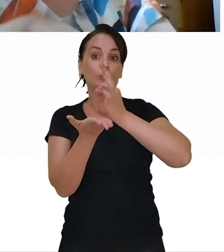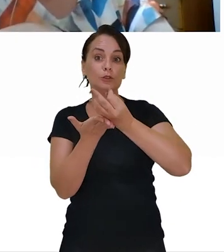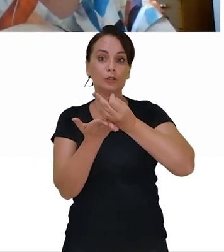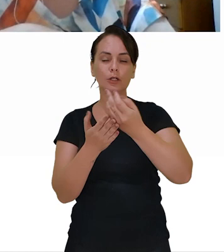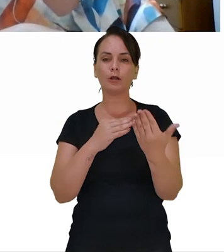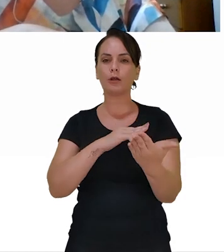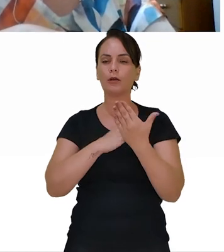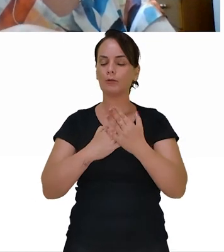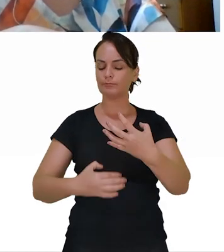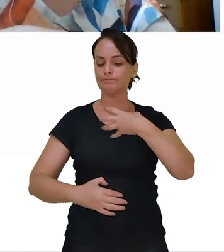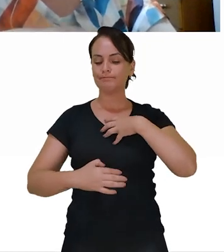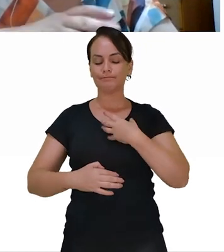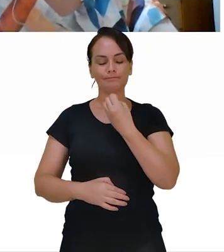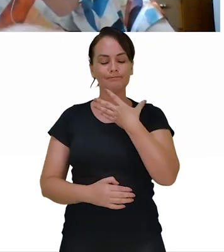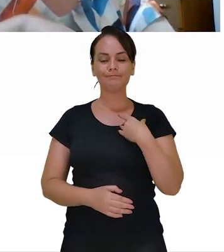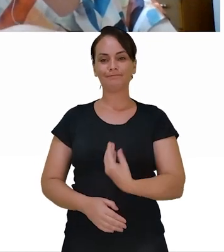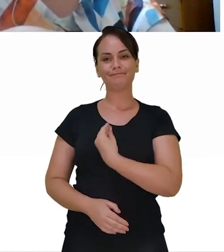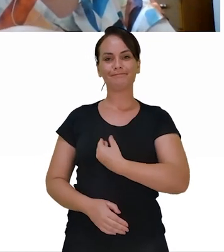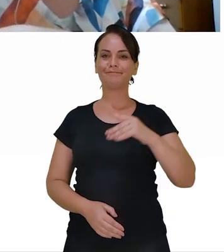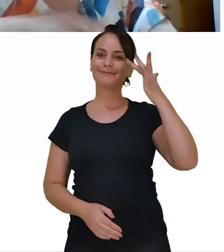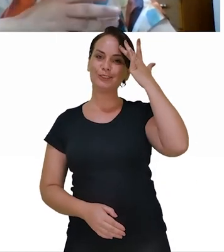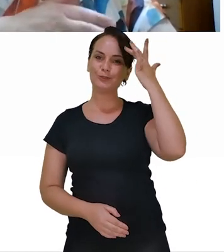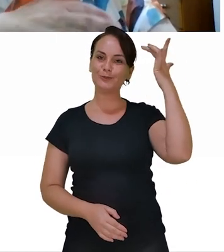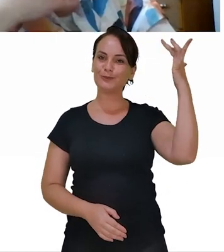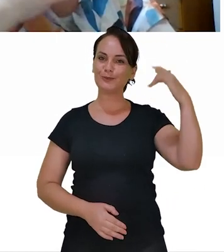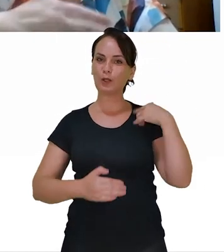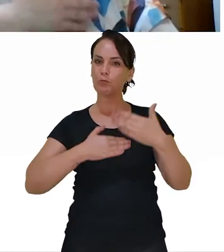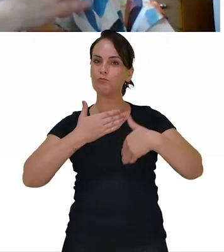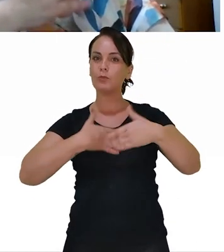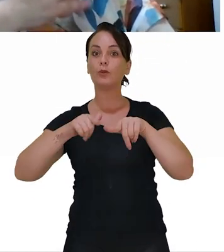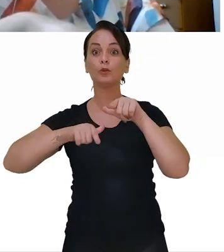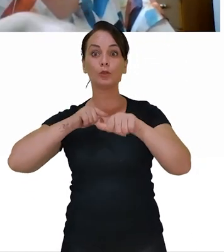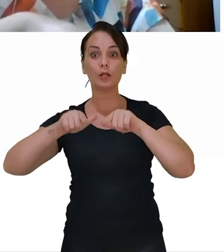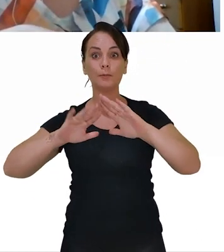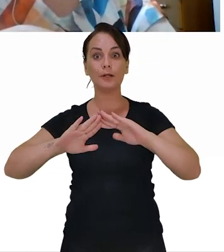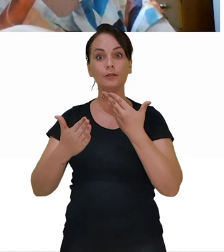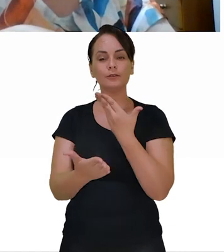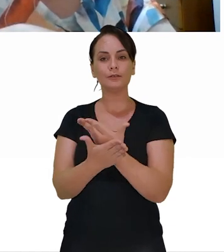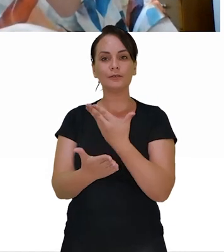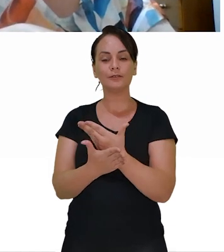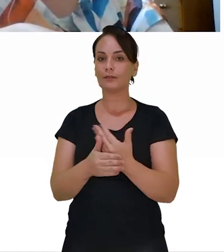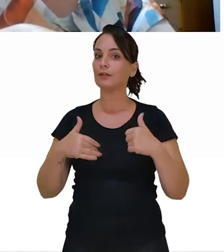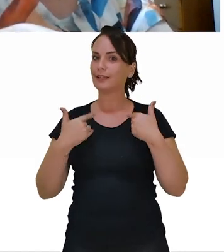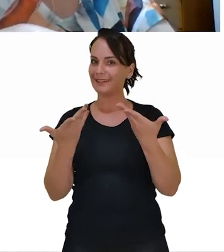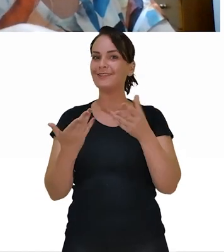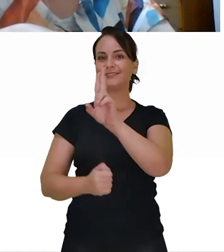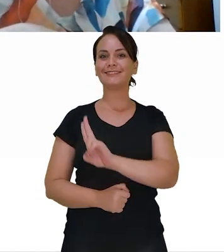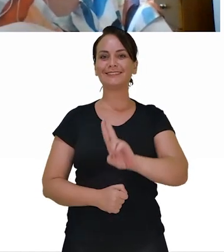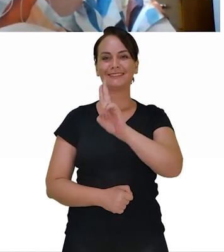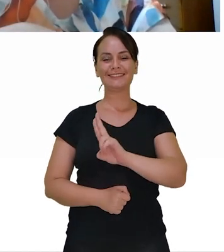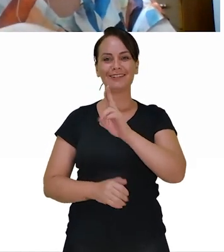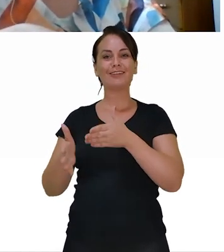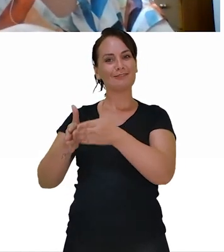trazer conforto. Né, na vida diária que a gente desempenha, no trabalho, na escola. Então, eu sou usuária de cadeira de